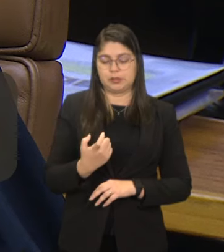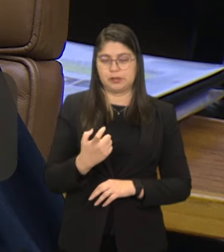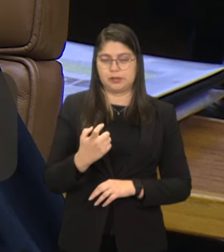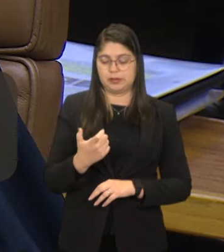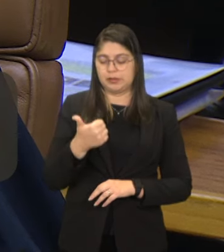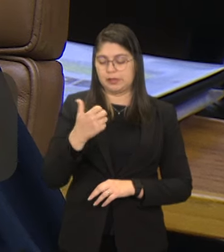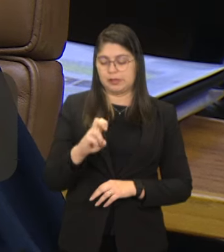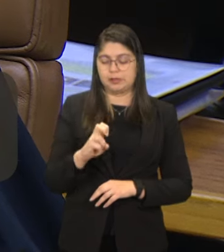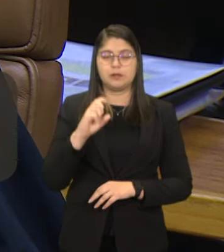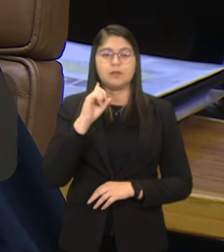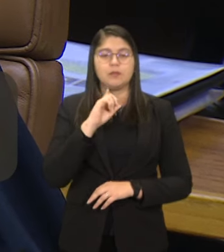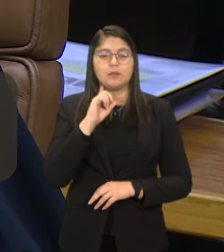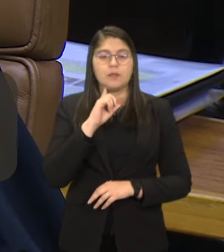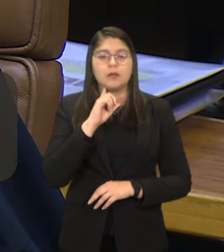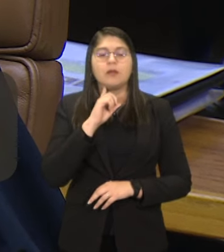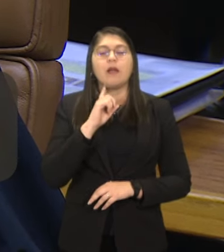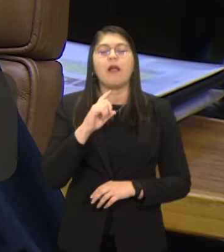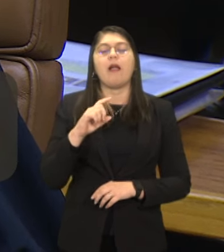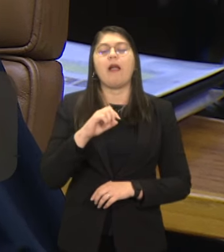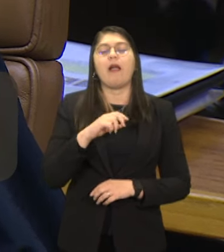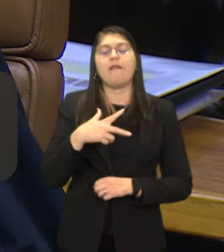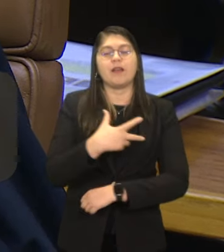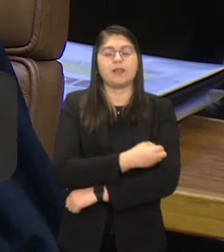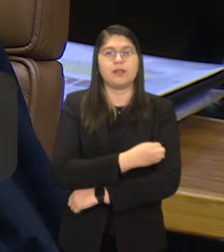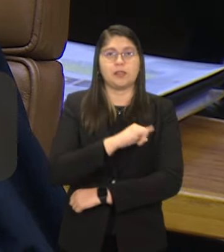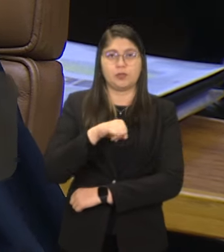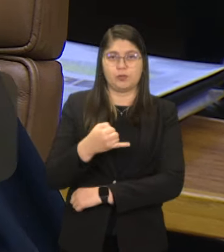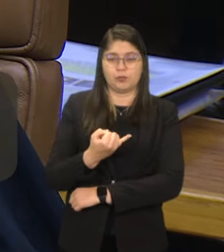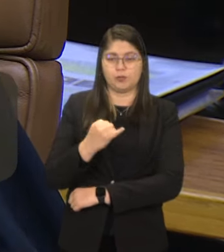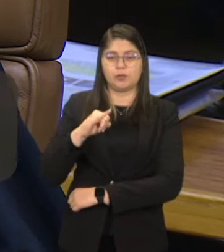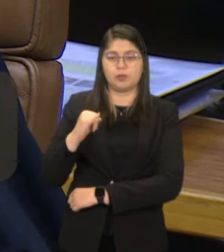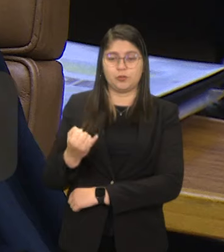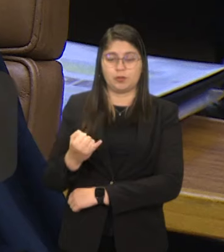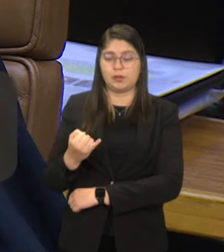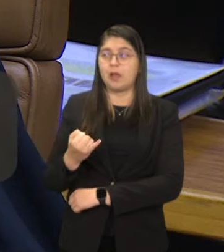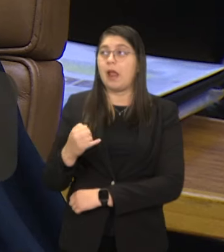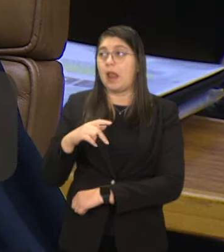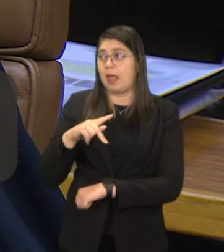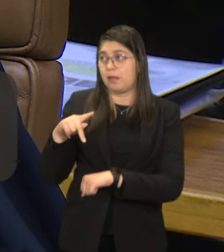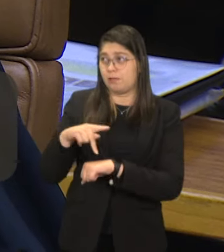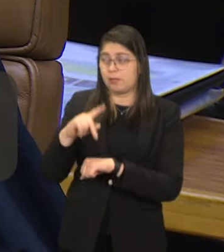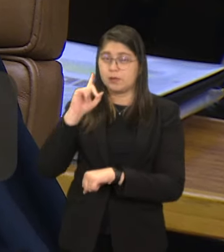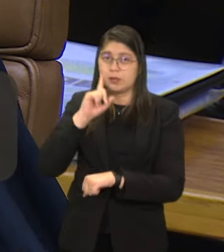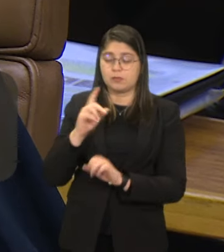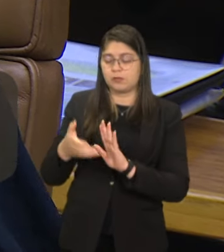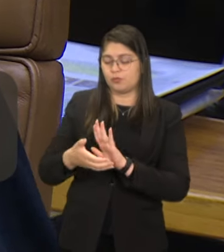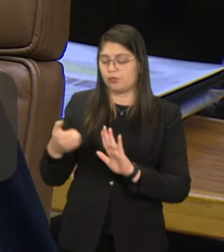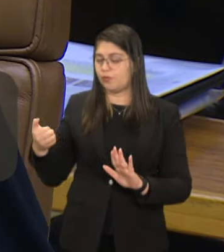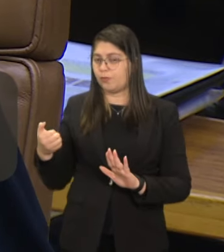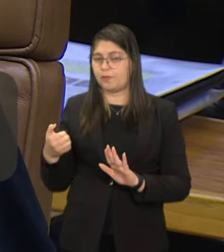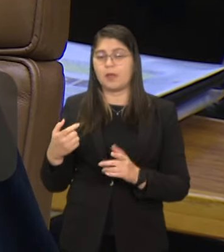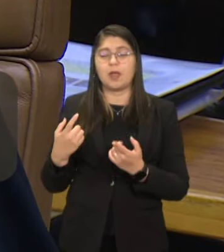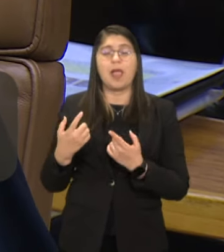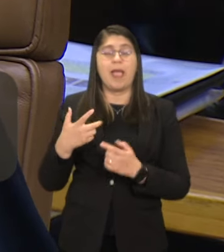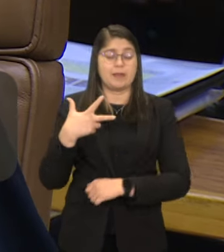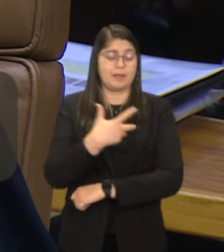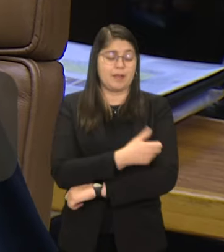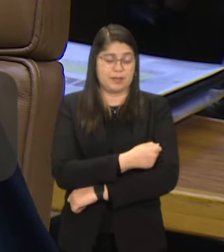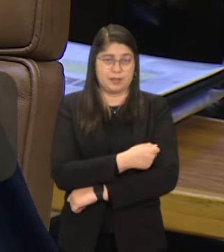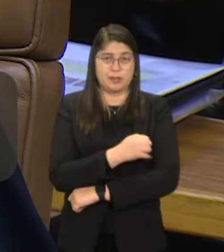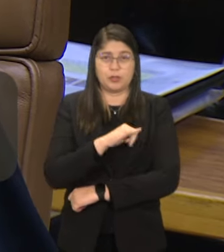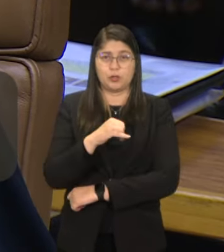a vacina da Johnson & Johnson foi retirada do mercado norte-americano. Diz a notícia, a vacina contra a Covid-19 da Johnson &